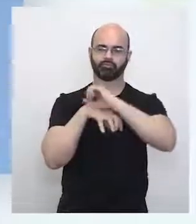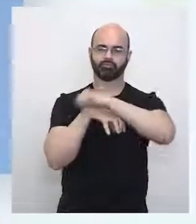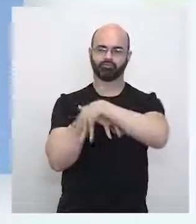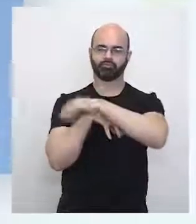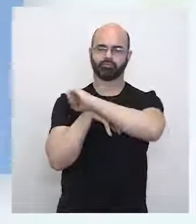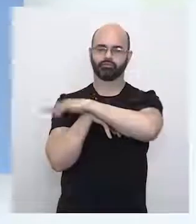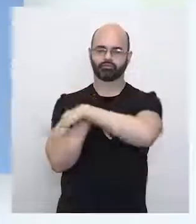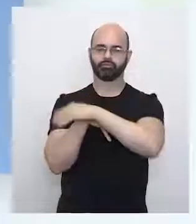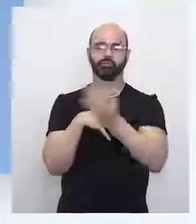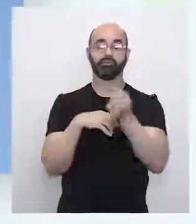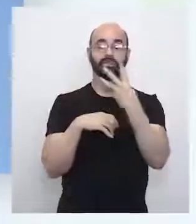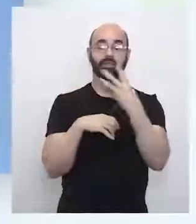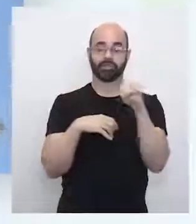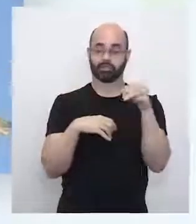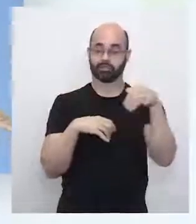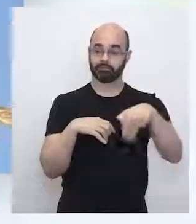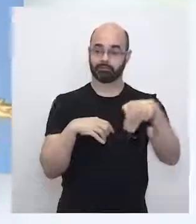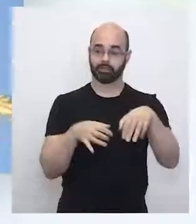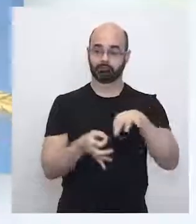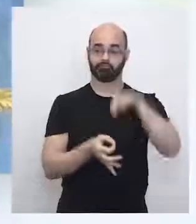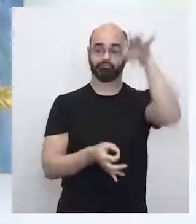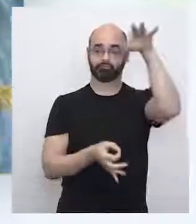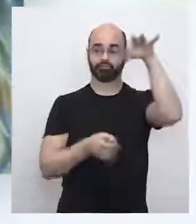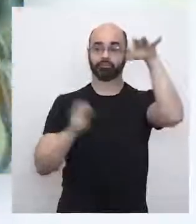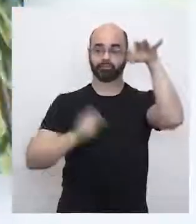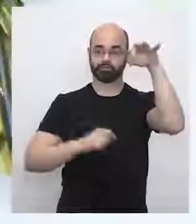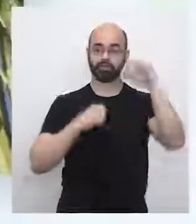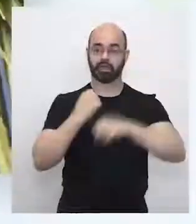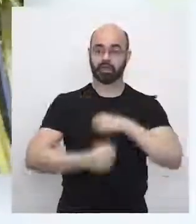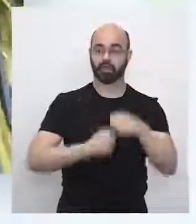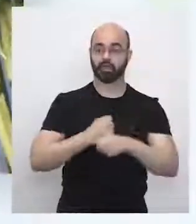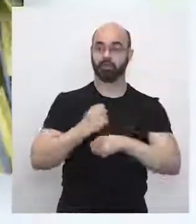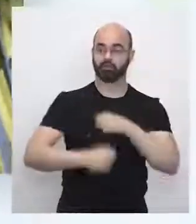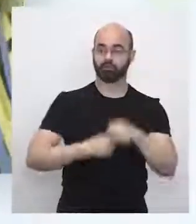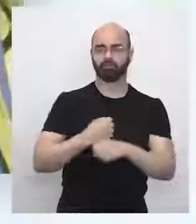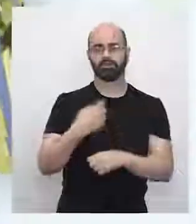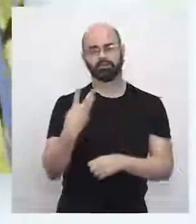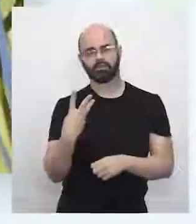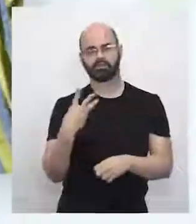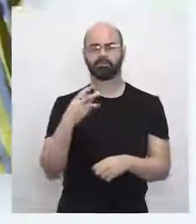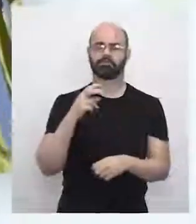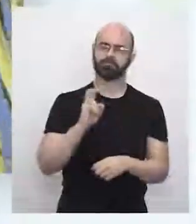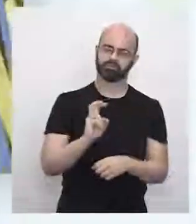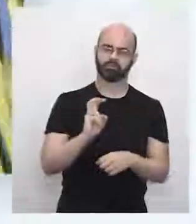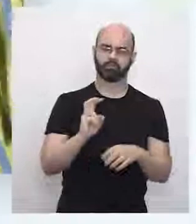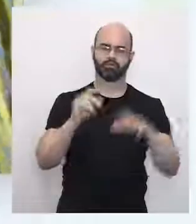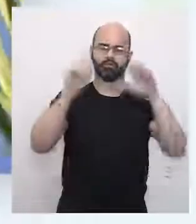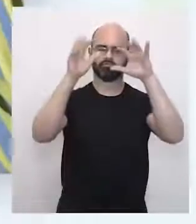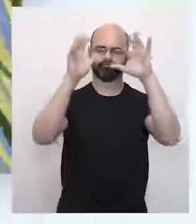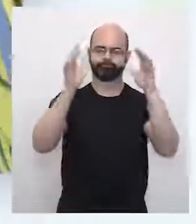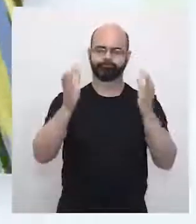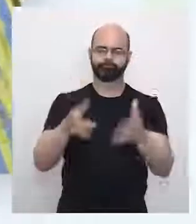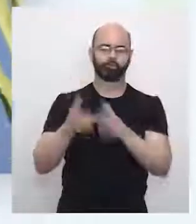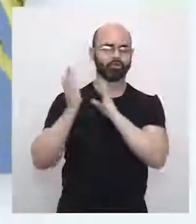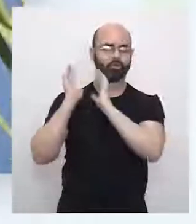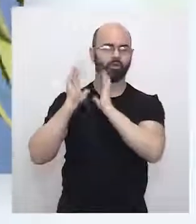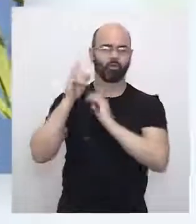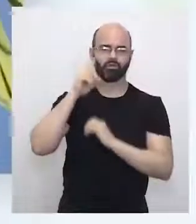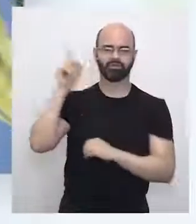e produzir em média ao ano de 3 a 5 cachos com centenas de